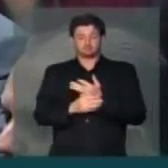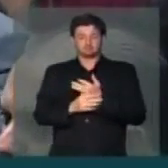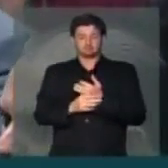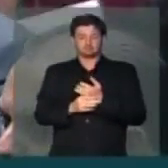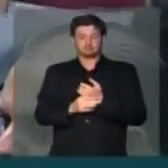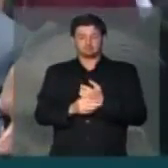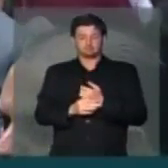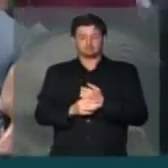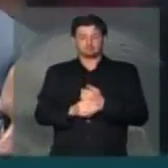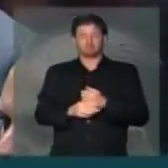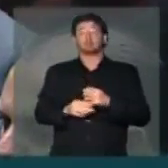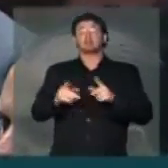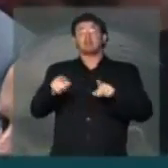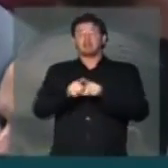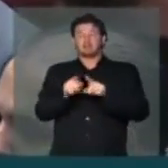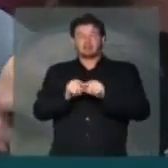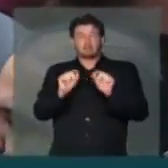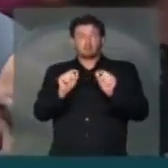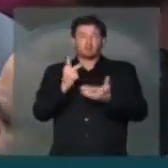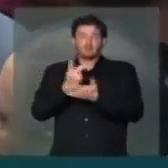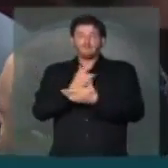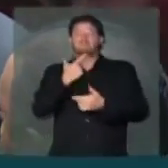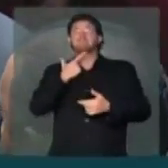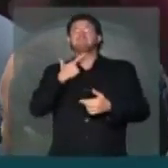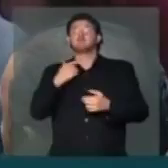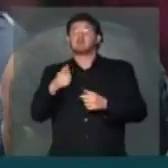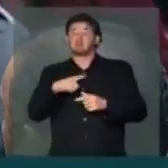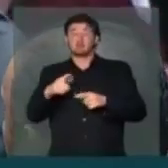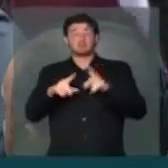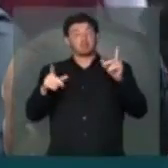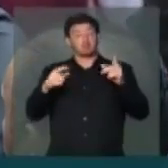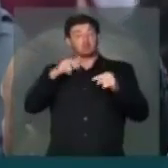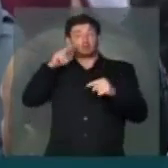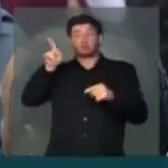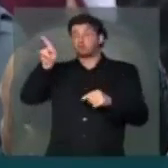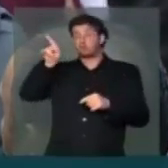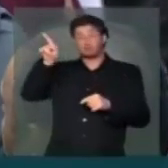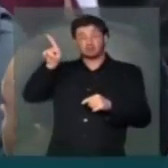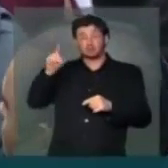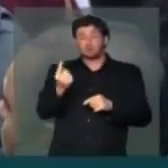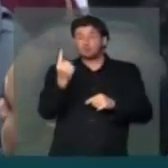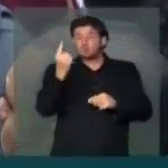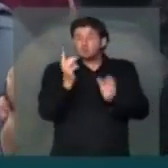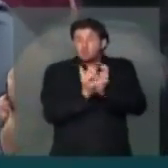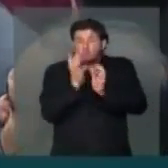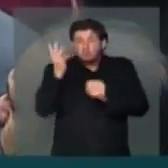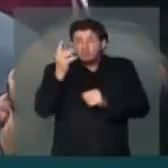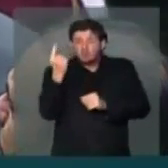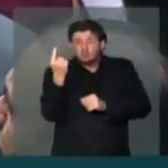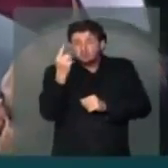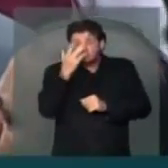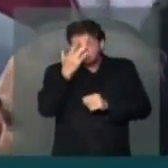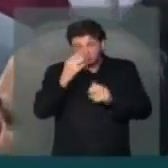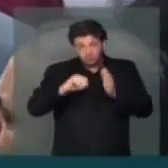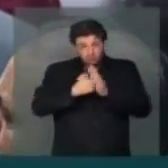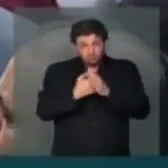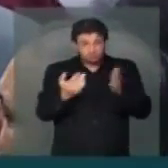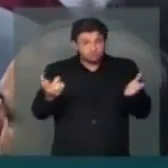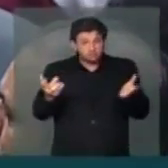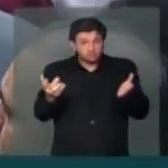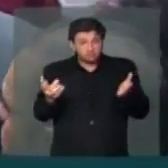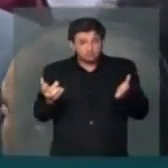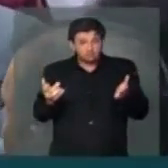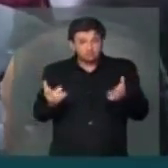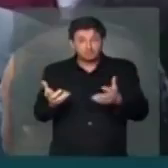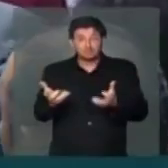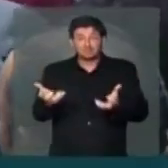das suas circunstâncias. O que estamos vendo aqui é que o único partido que entrou em obstrução,